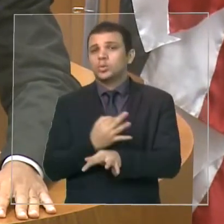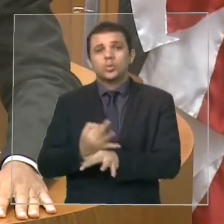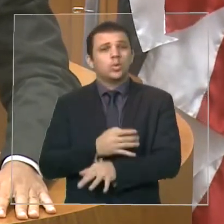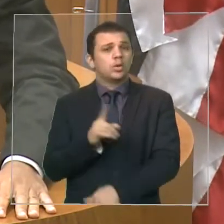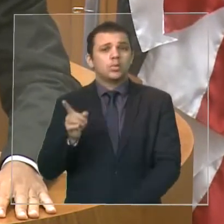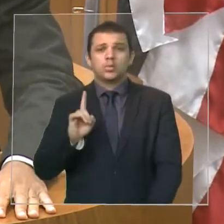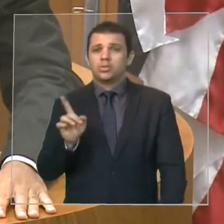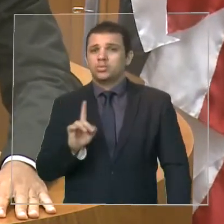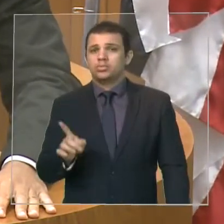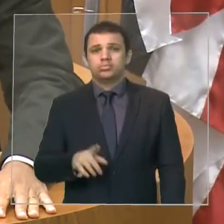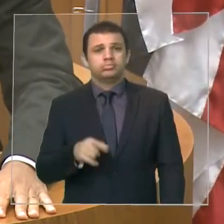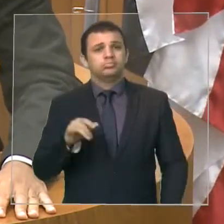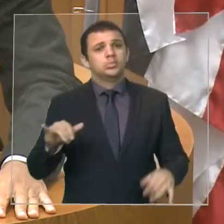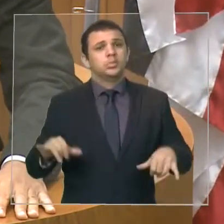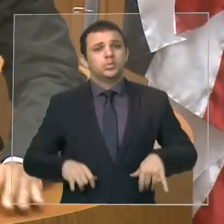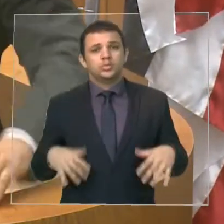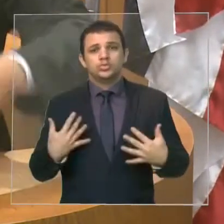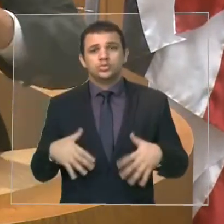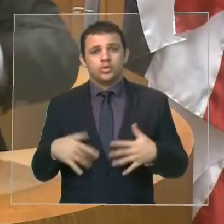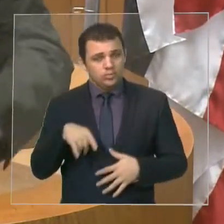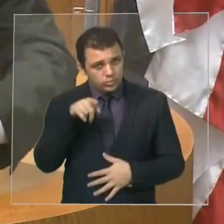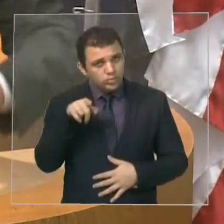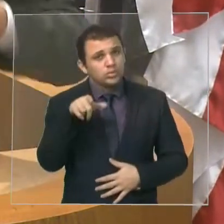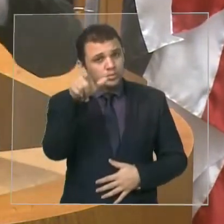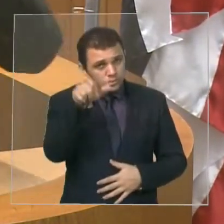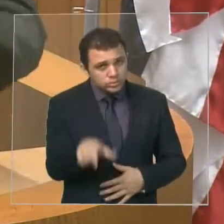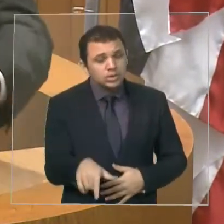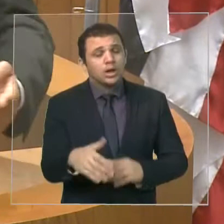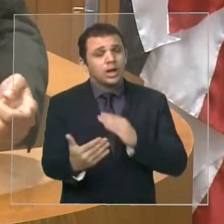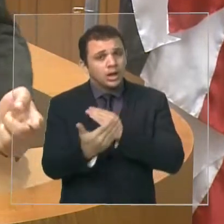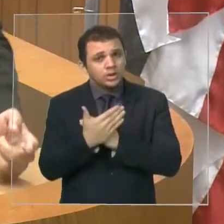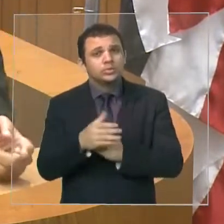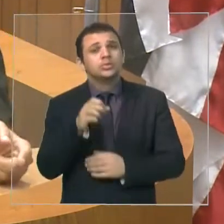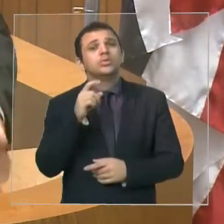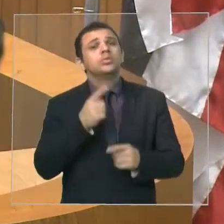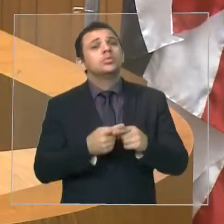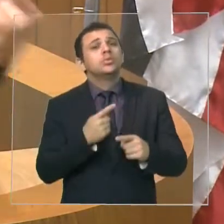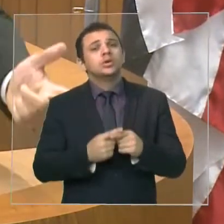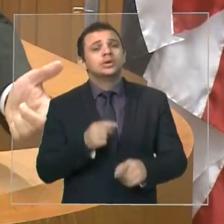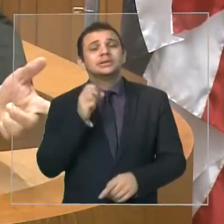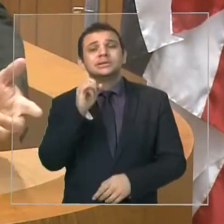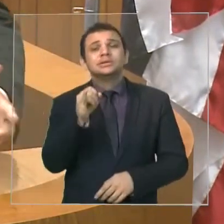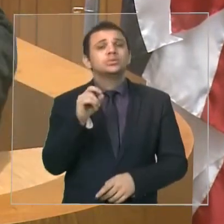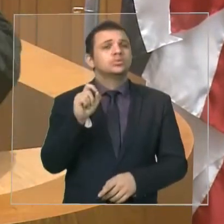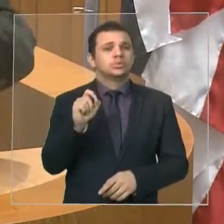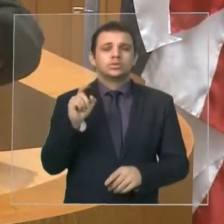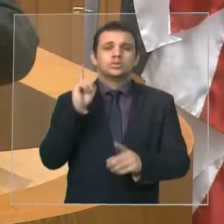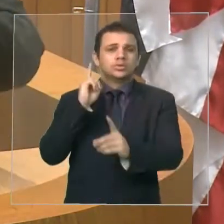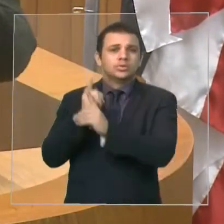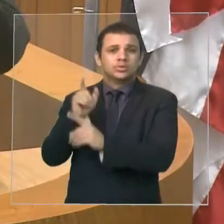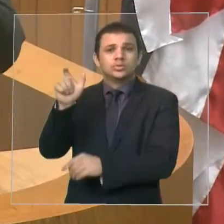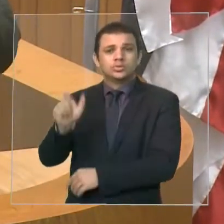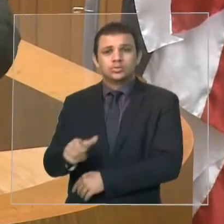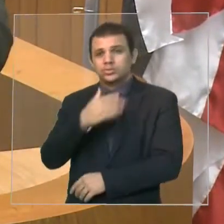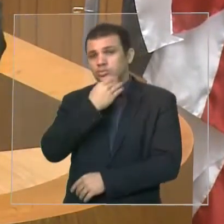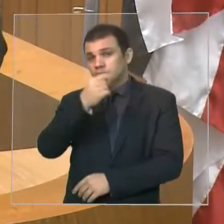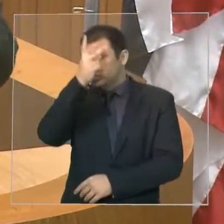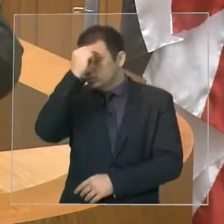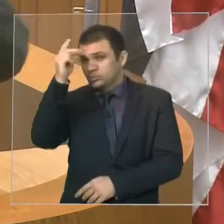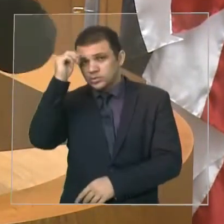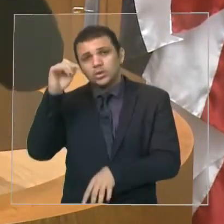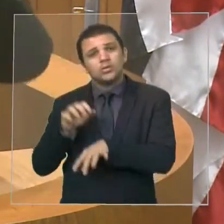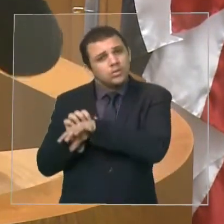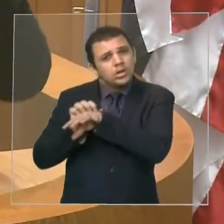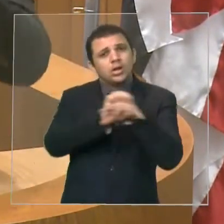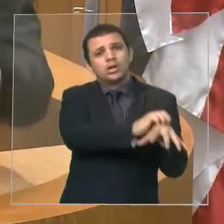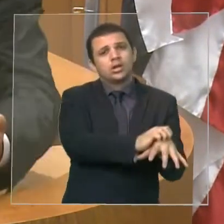O senhor dá uma grande contribuição se conseguir já, junto ao prefeito Zé Vieira, achar o prefeito Zé Vieira, para levar ele na Terra do Sol, para ele